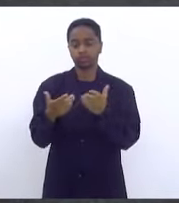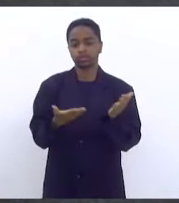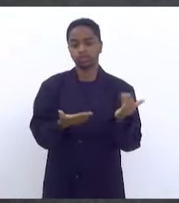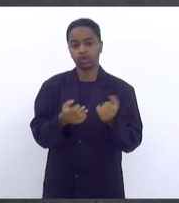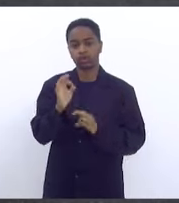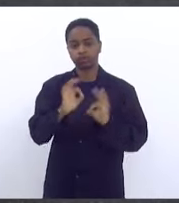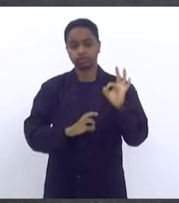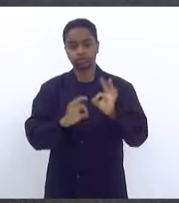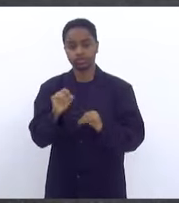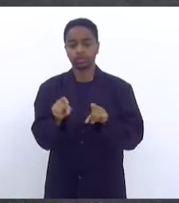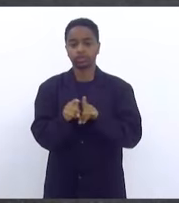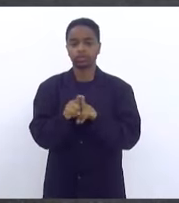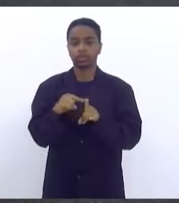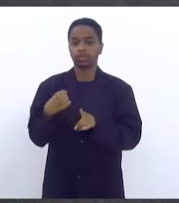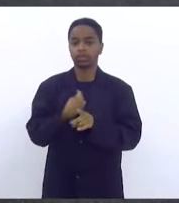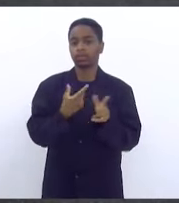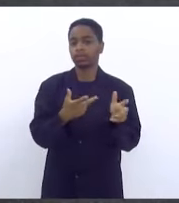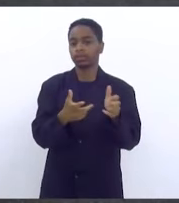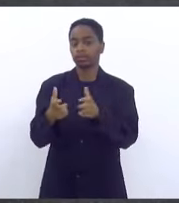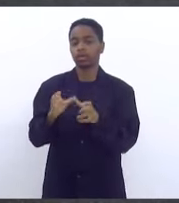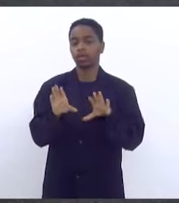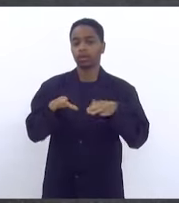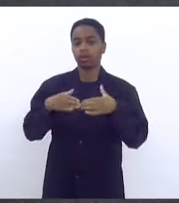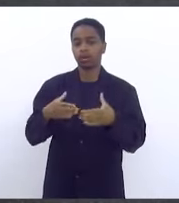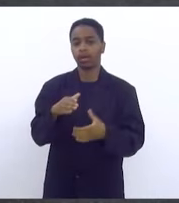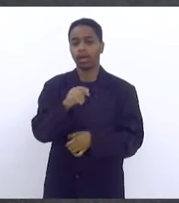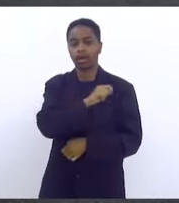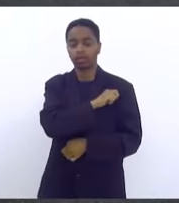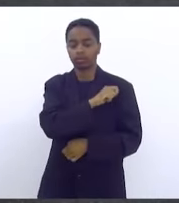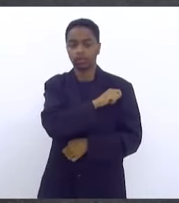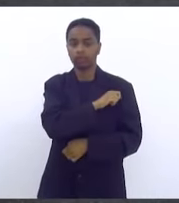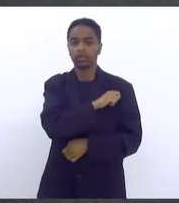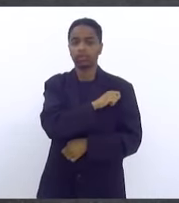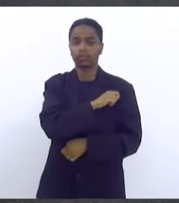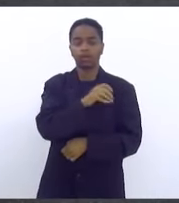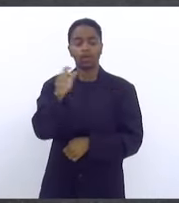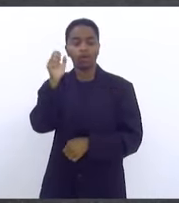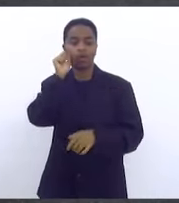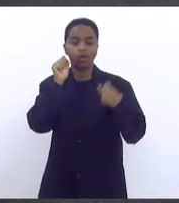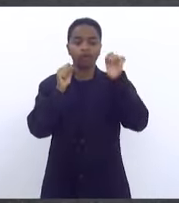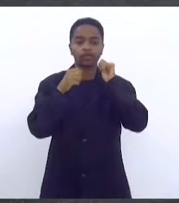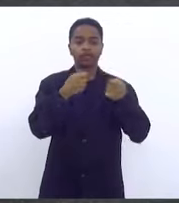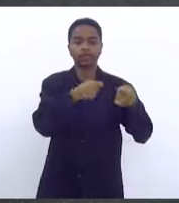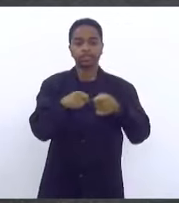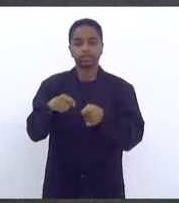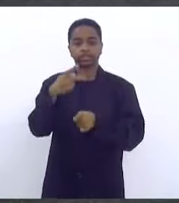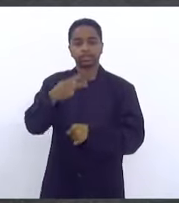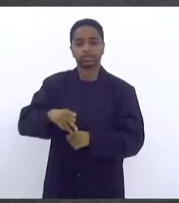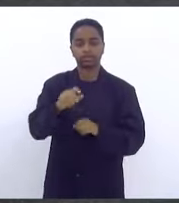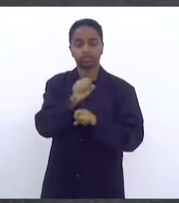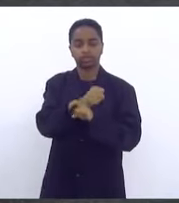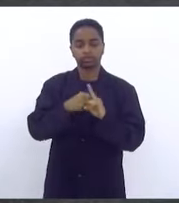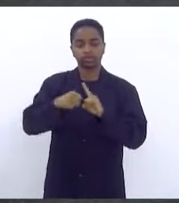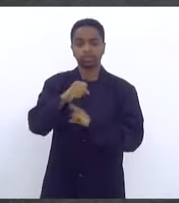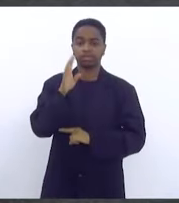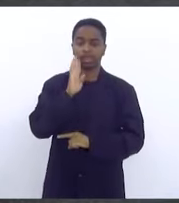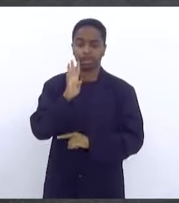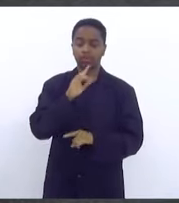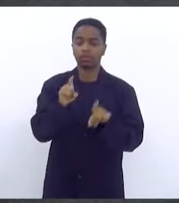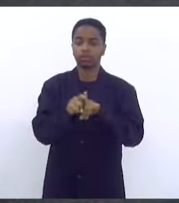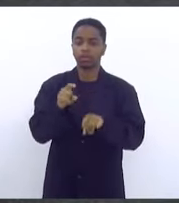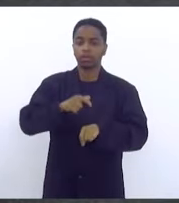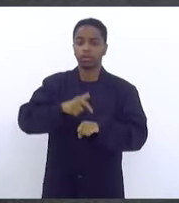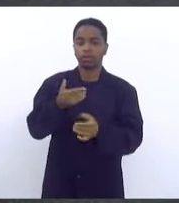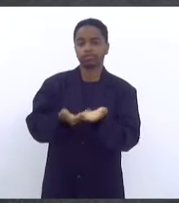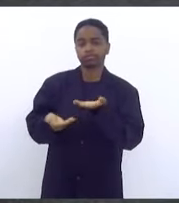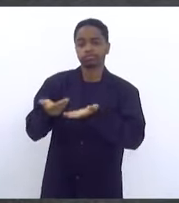a gente pode ver a comunidade de alunos ouvindo as demandas da sociedade. Isso é muito bacana, é um momento de muita